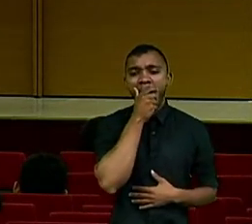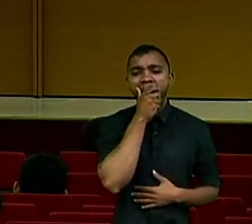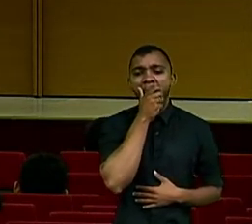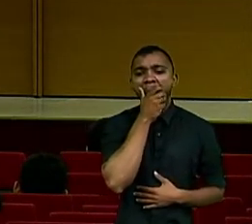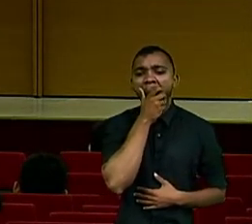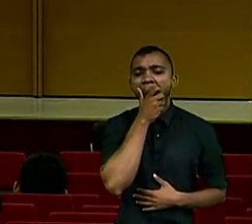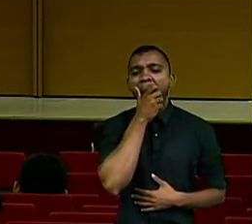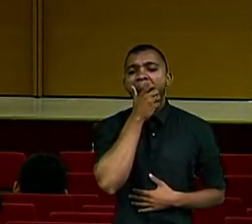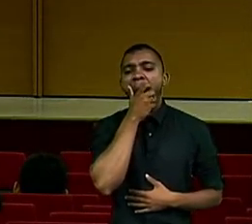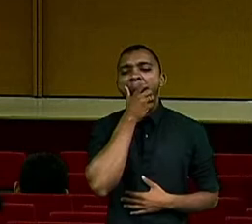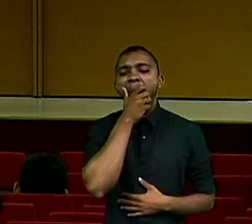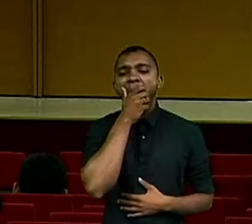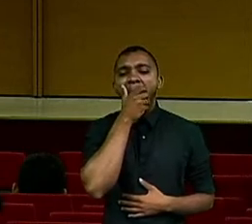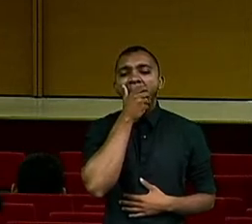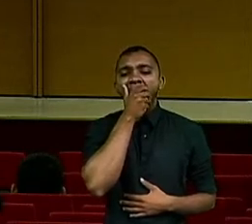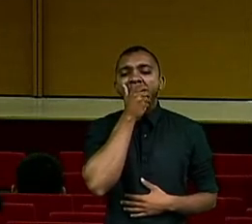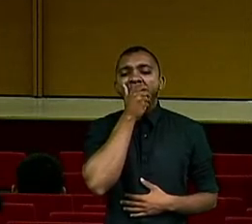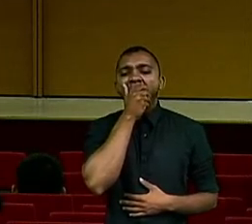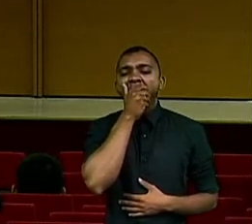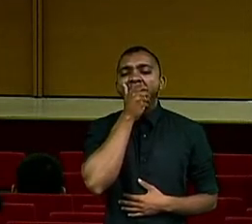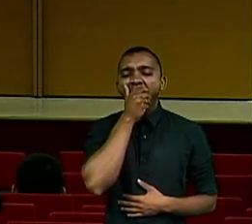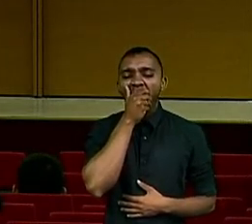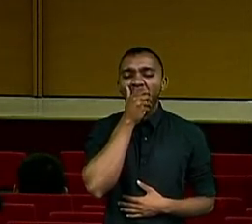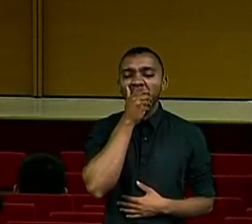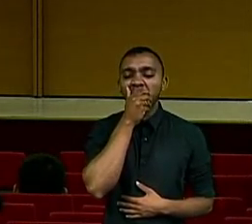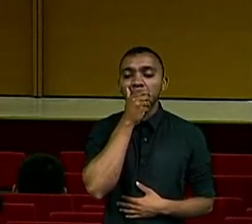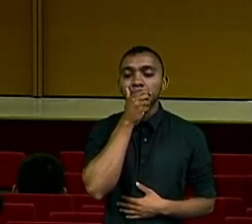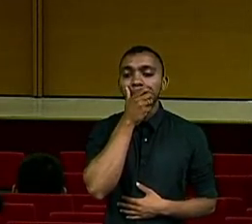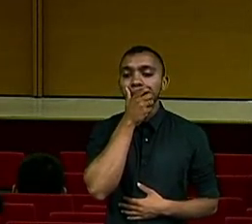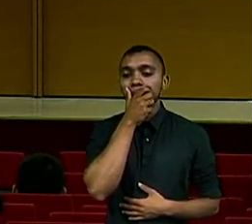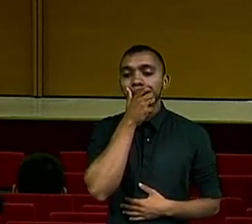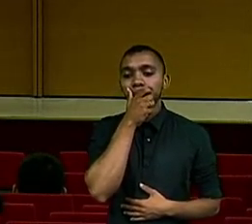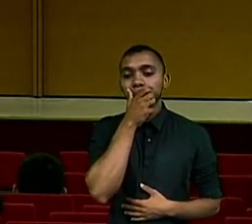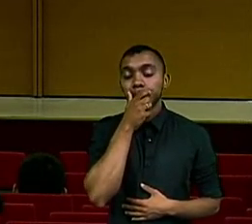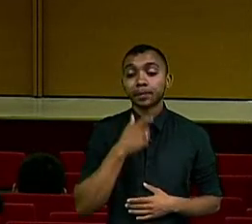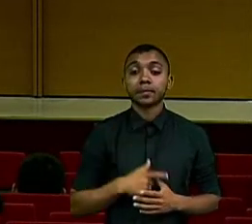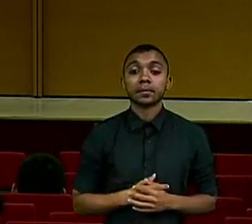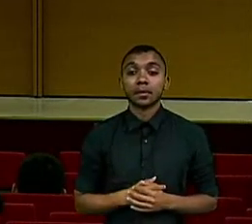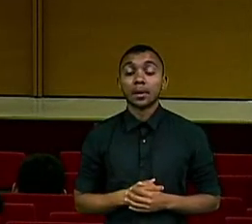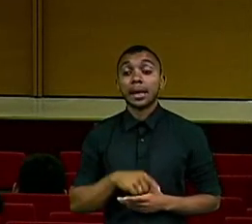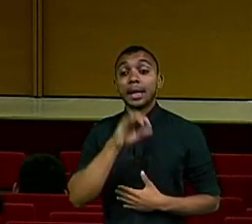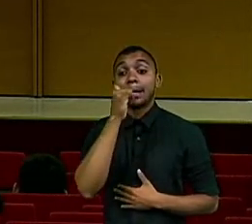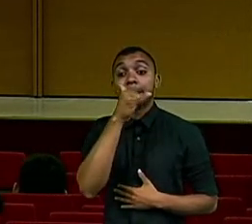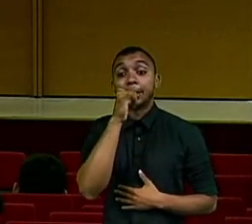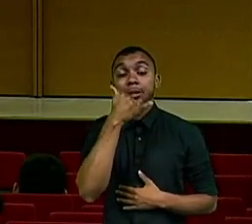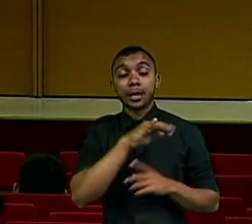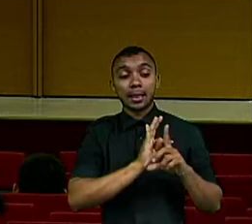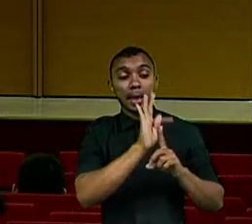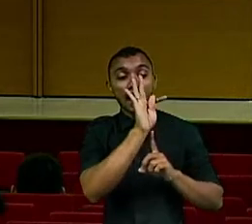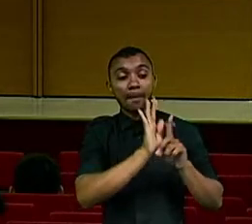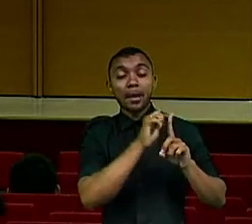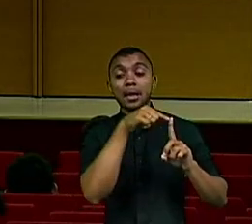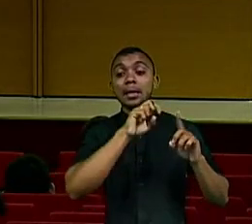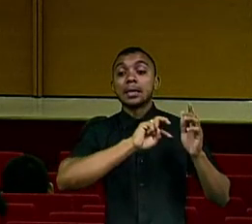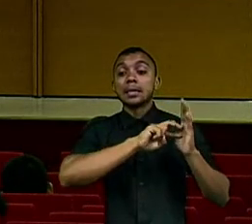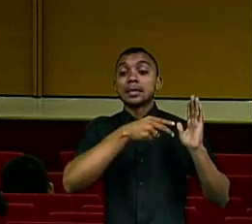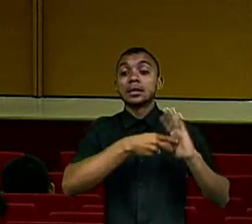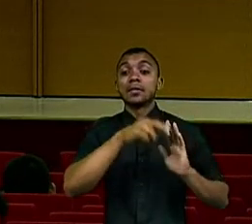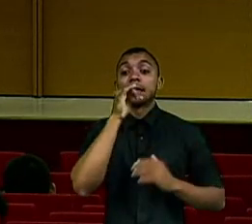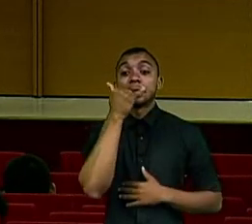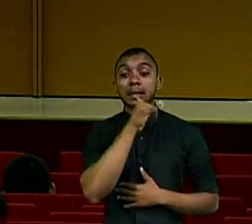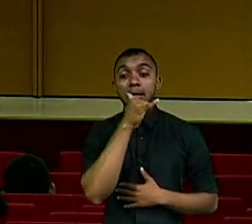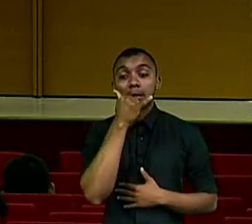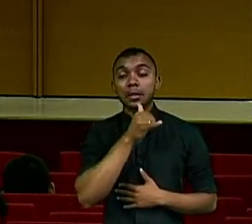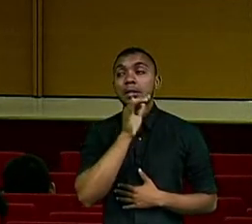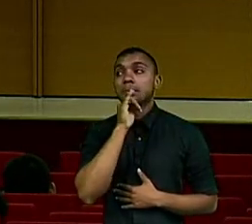temperatura é o grau de agitação beleza energia térmica é um tipo de energia Como existe energia